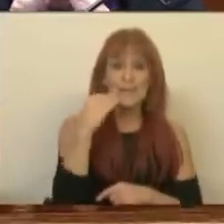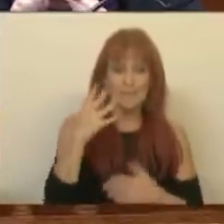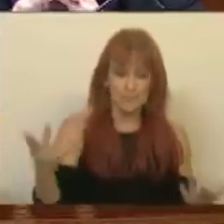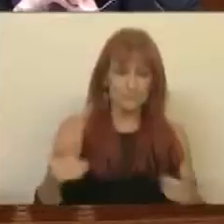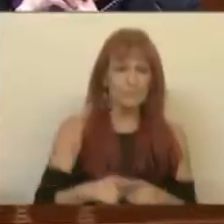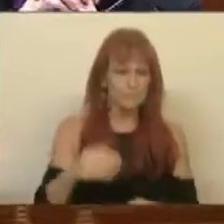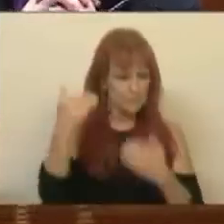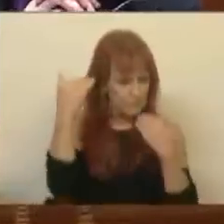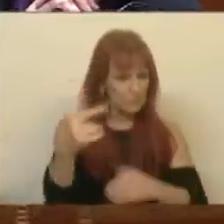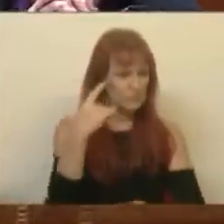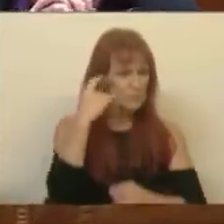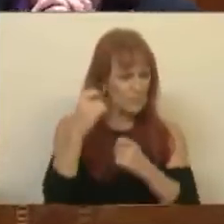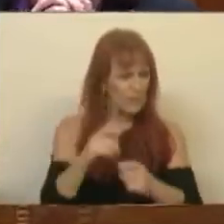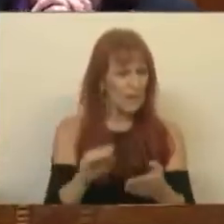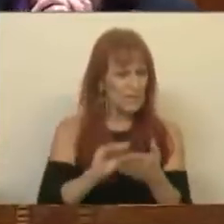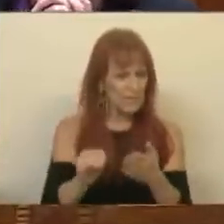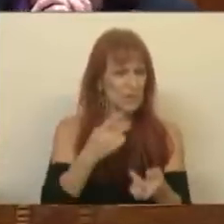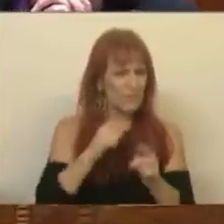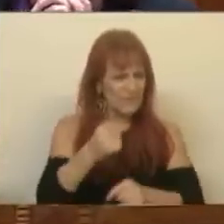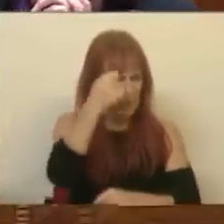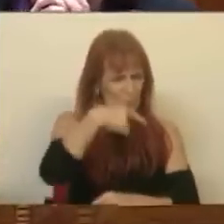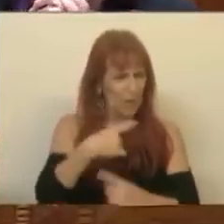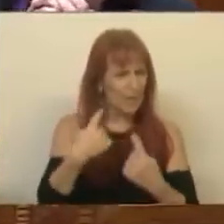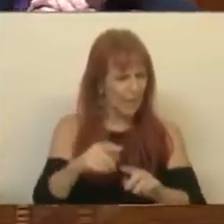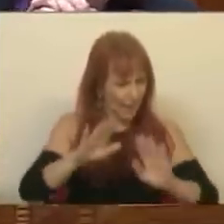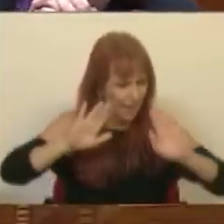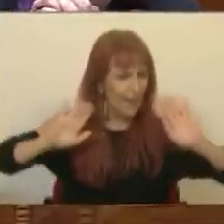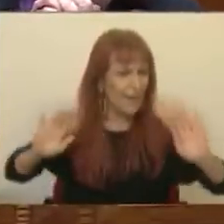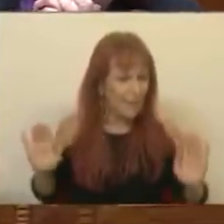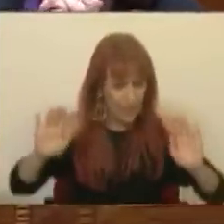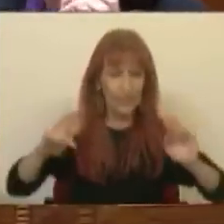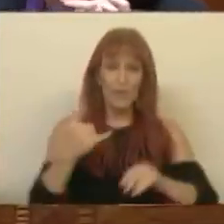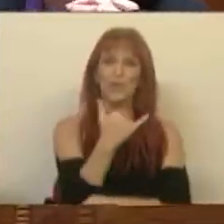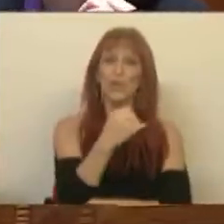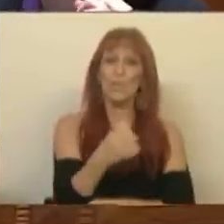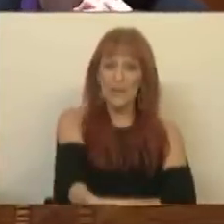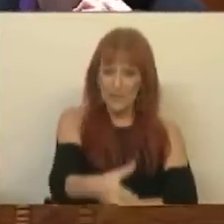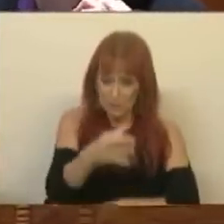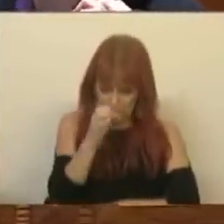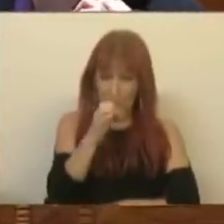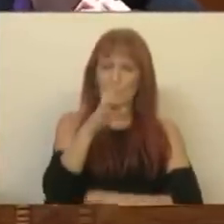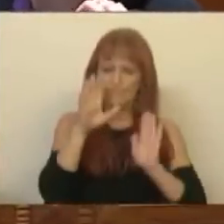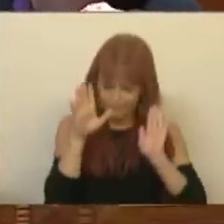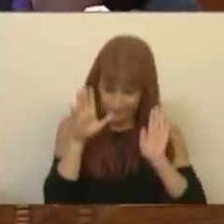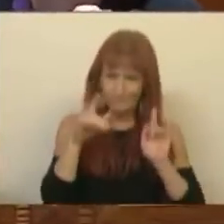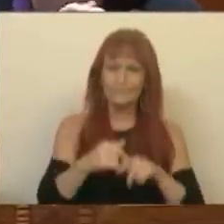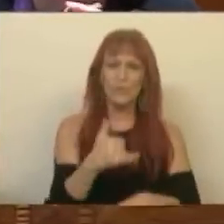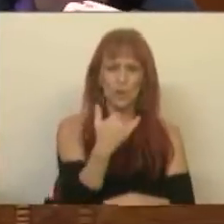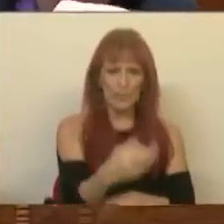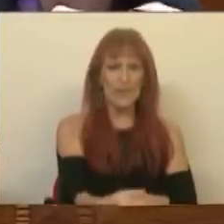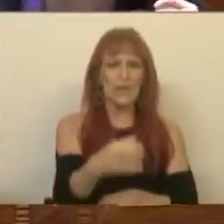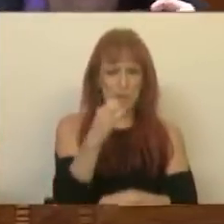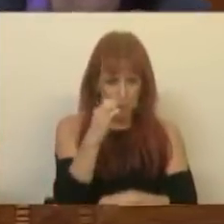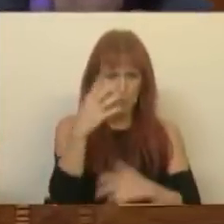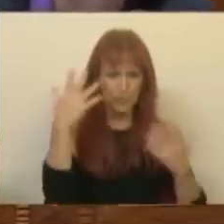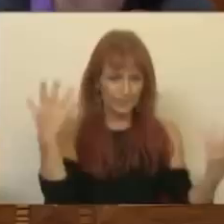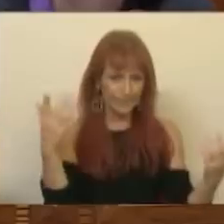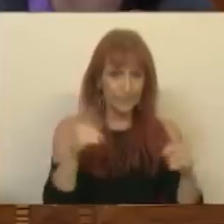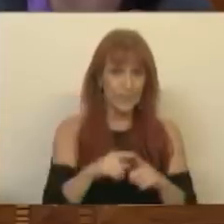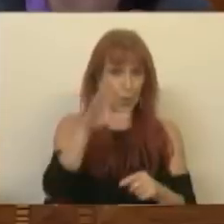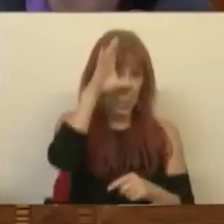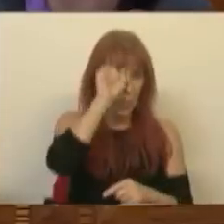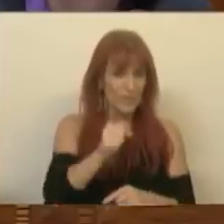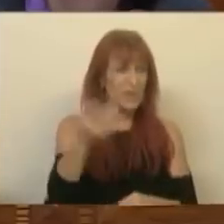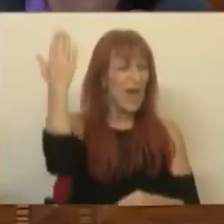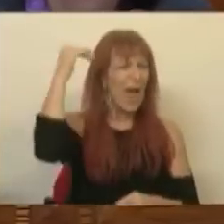Há Limites para procurar escrever a história em 2018 em 2018 foi